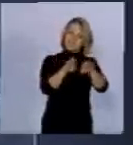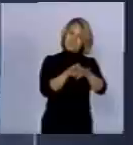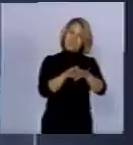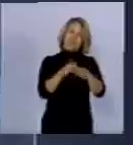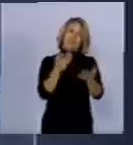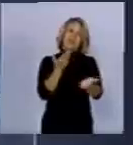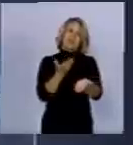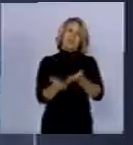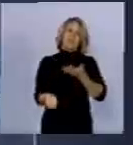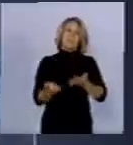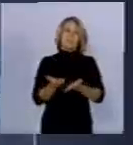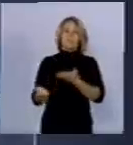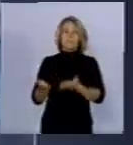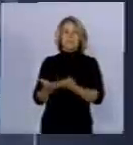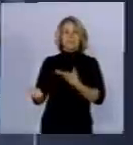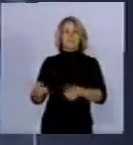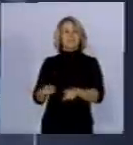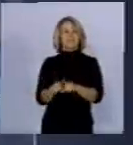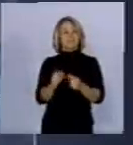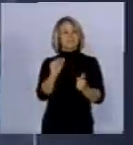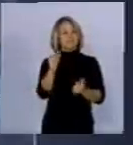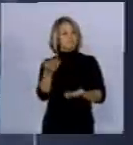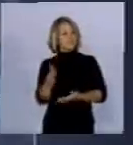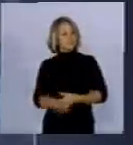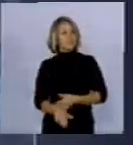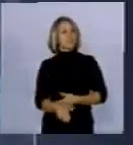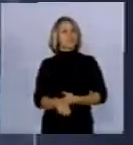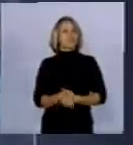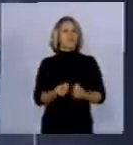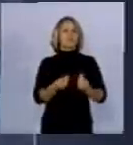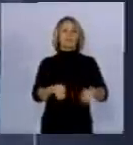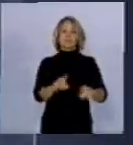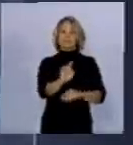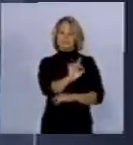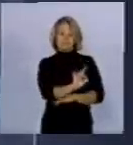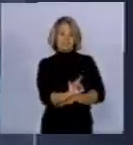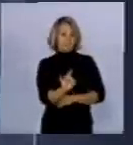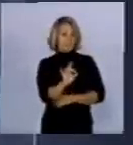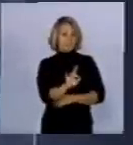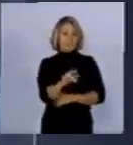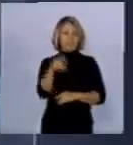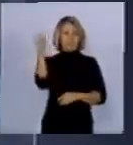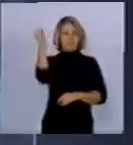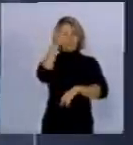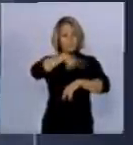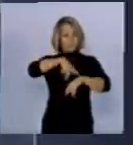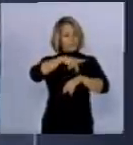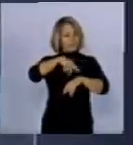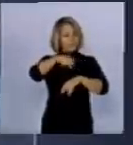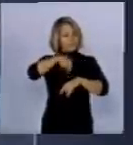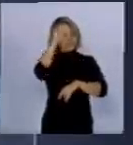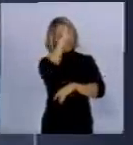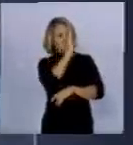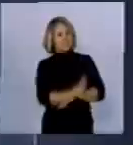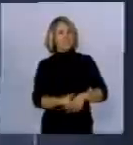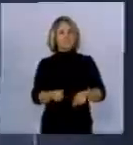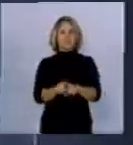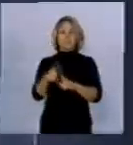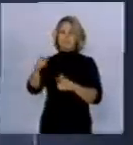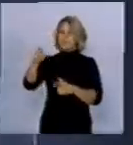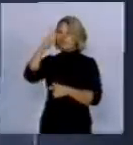consequente redução de investimentos em prejuízo não apenas do país mas de todos os seus